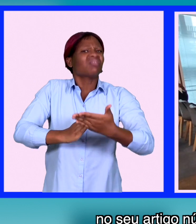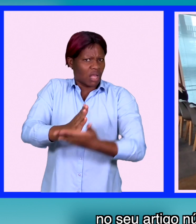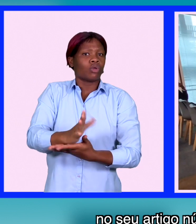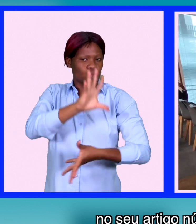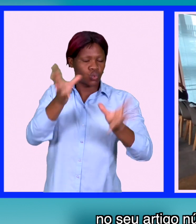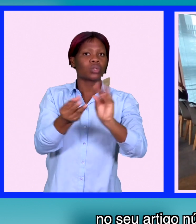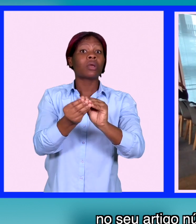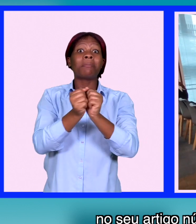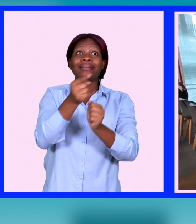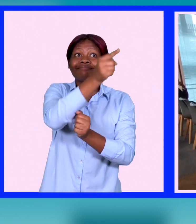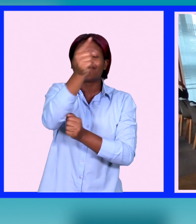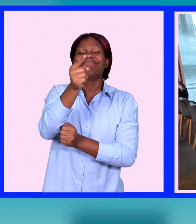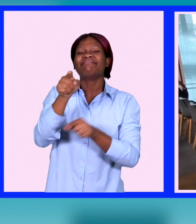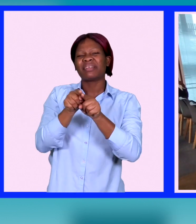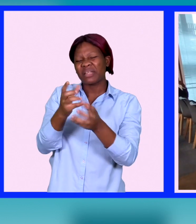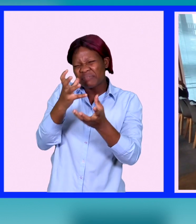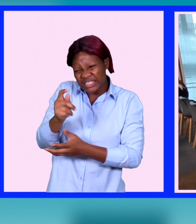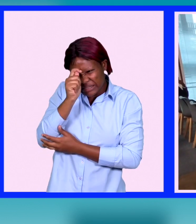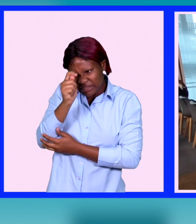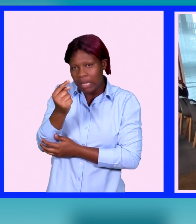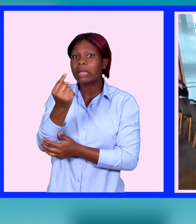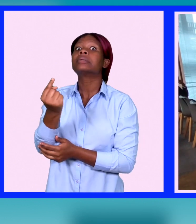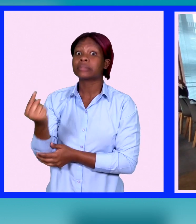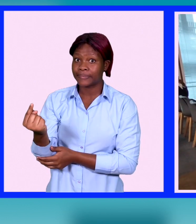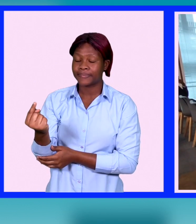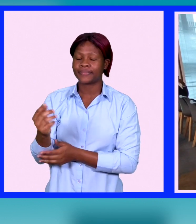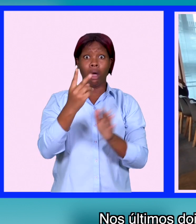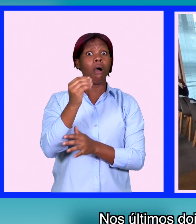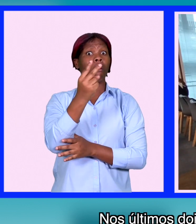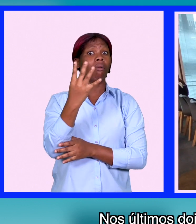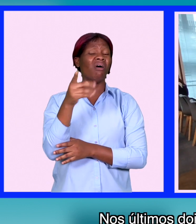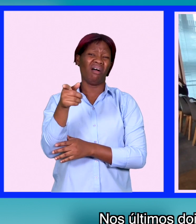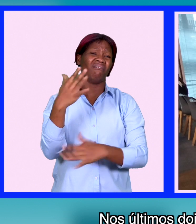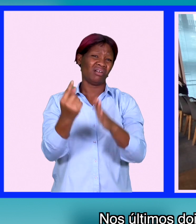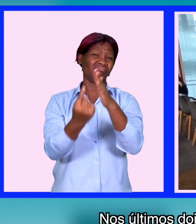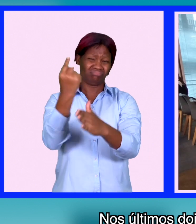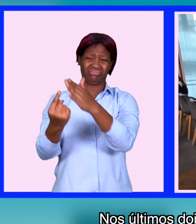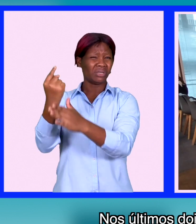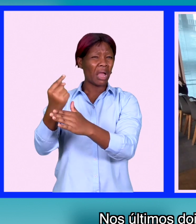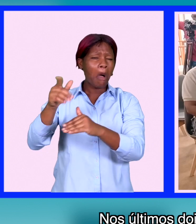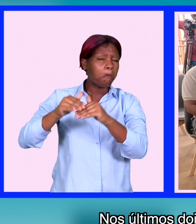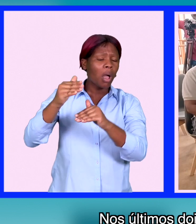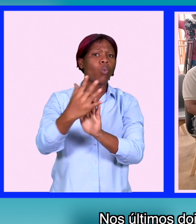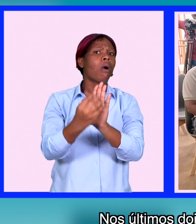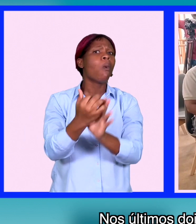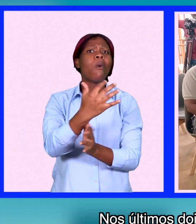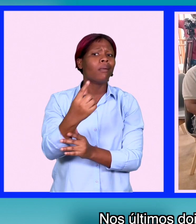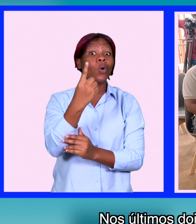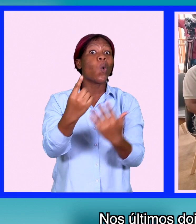ciclicamente violado. Nos últimos 2 anos,